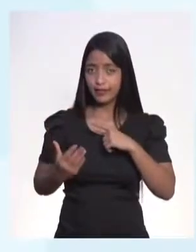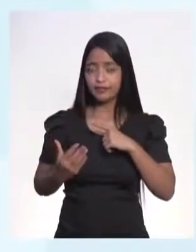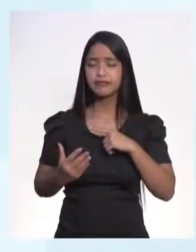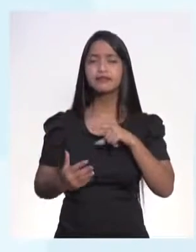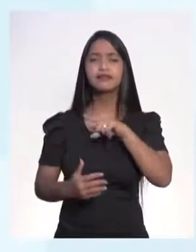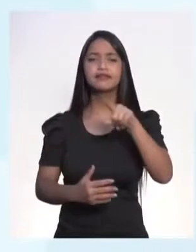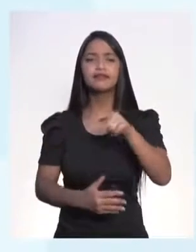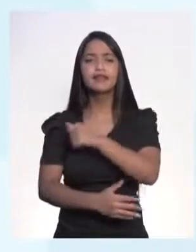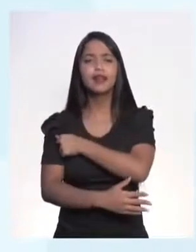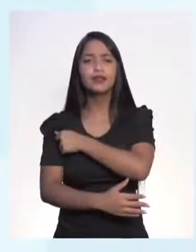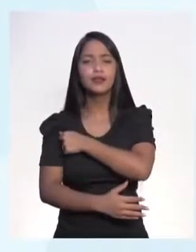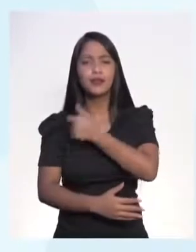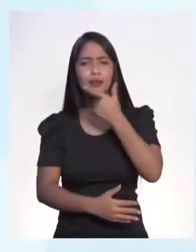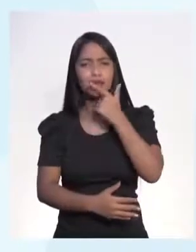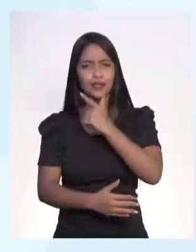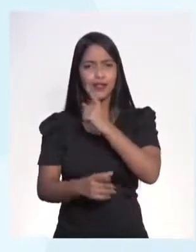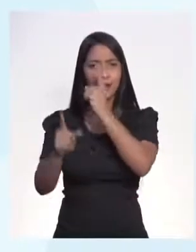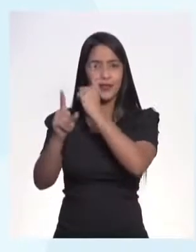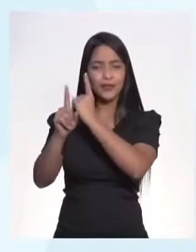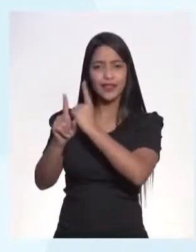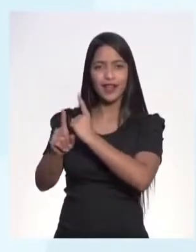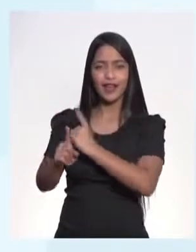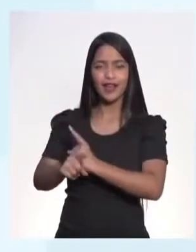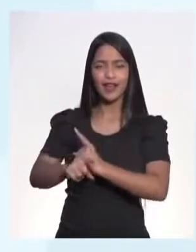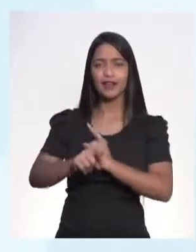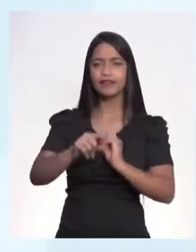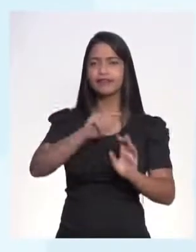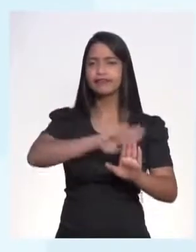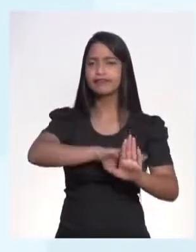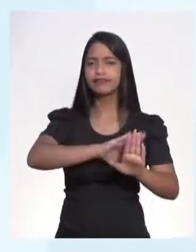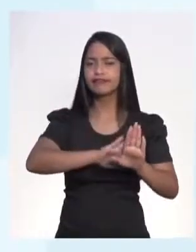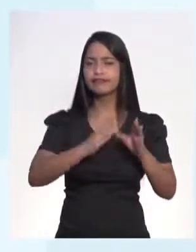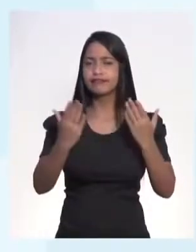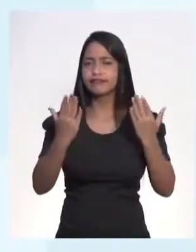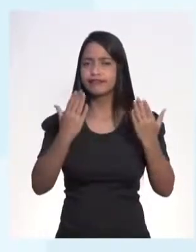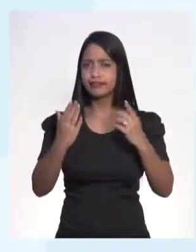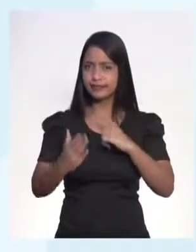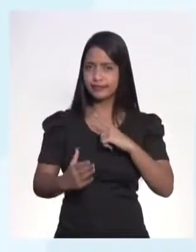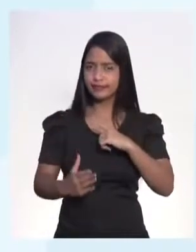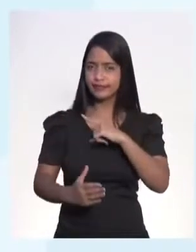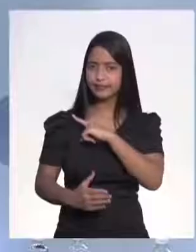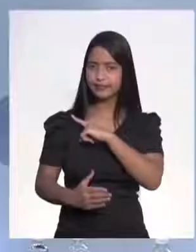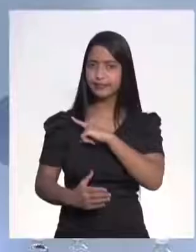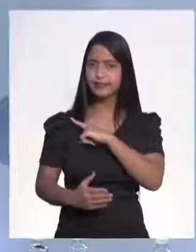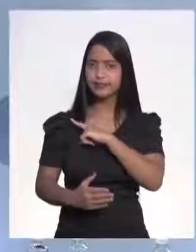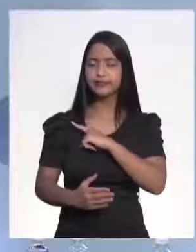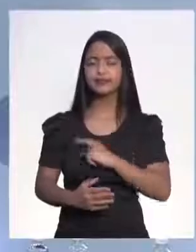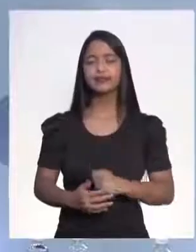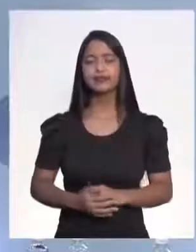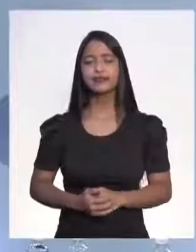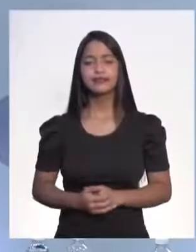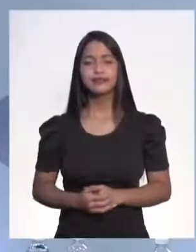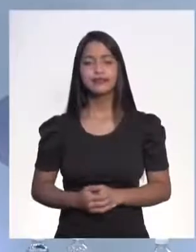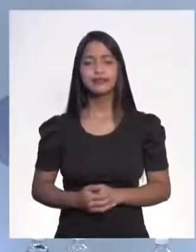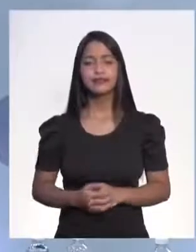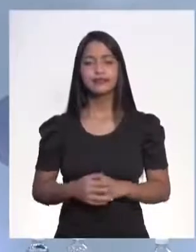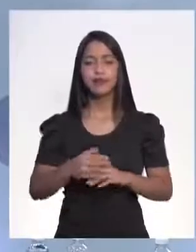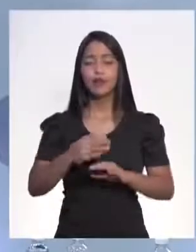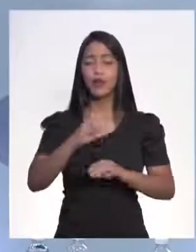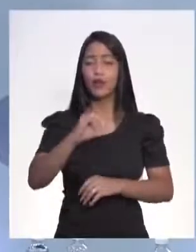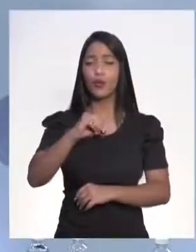Vocês conseguem ver alguma coisa com sentido figurado alguma coisa em